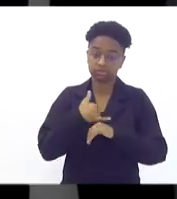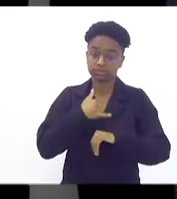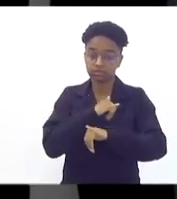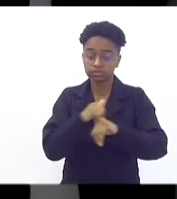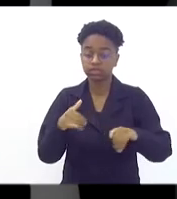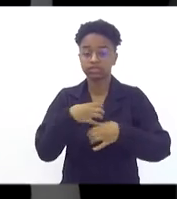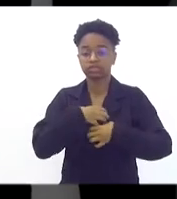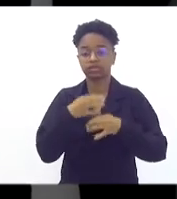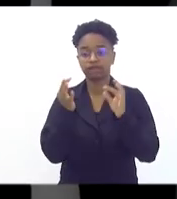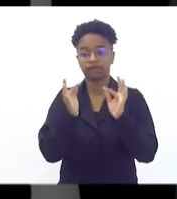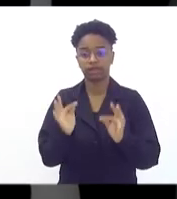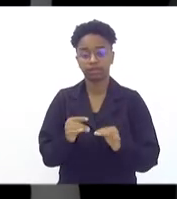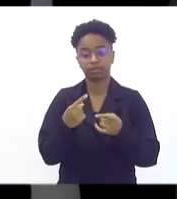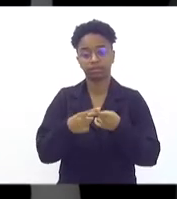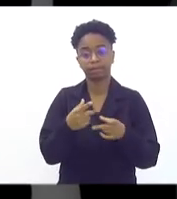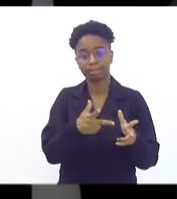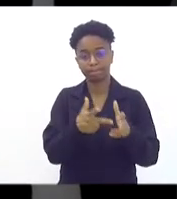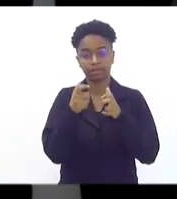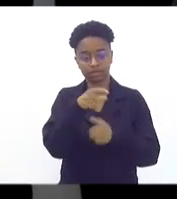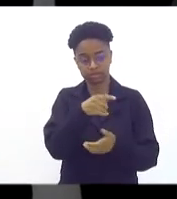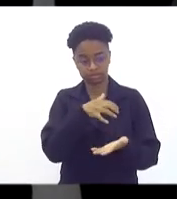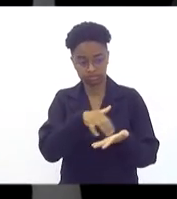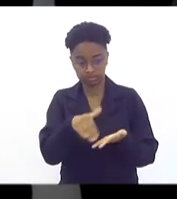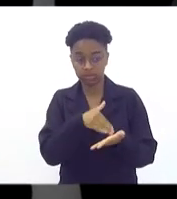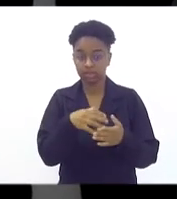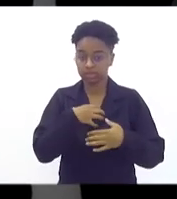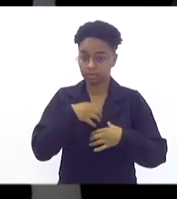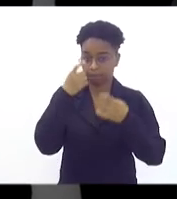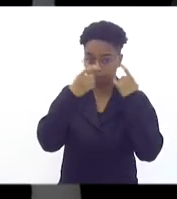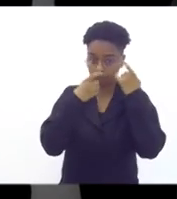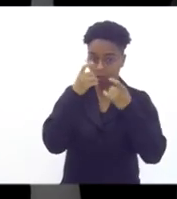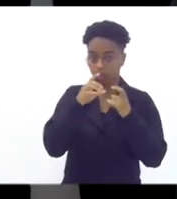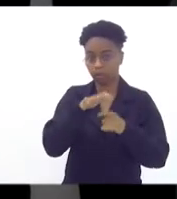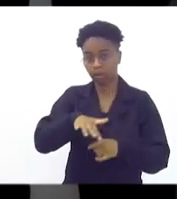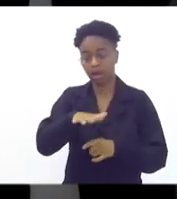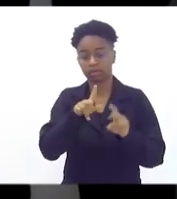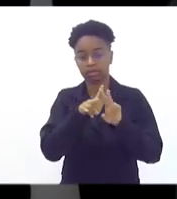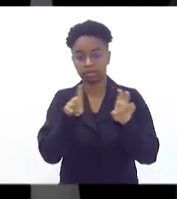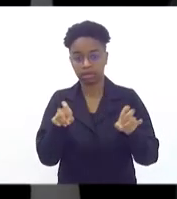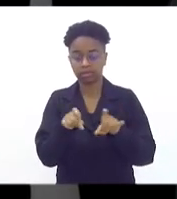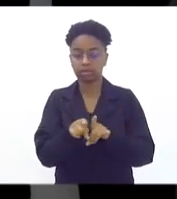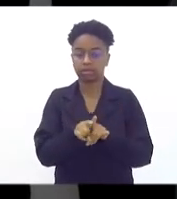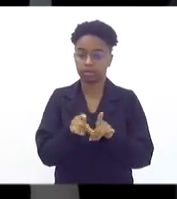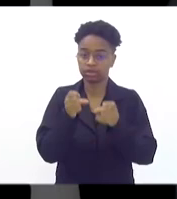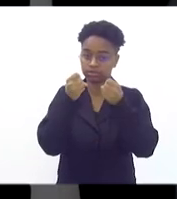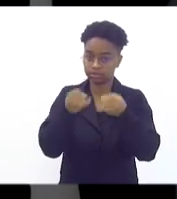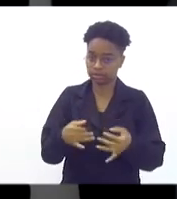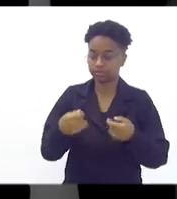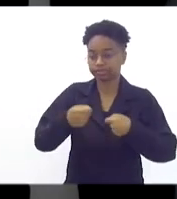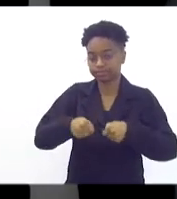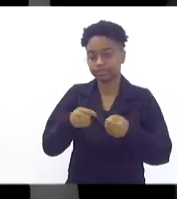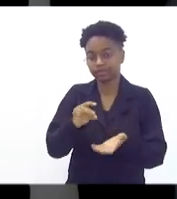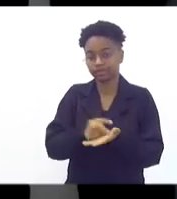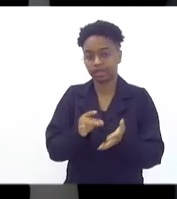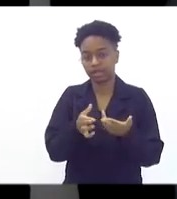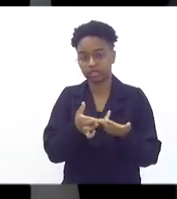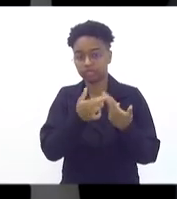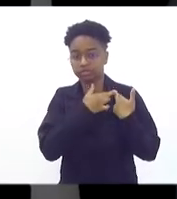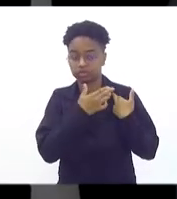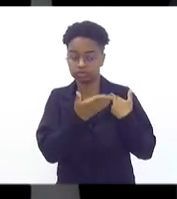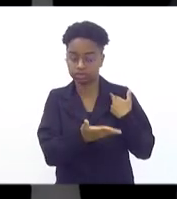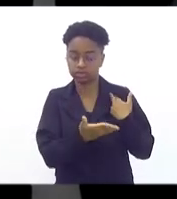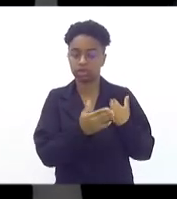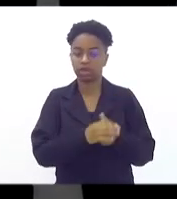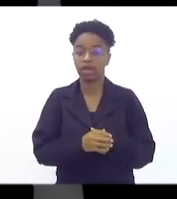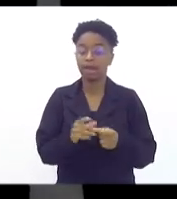de perceber sua secretaria tão preocupada já com esse tema e reforçar essa necessidade essa responsabilidade que tá nos seus